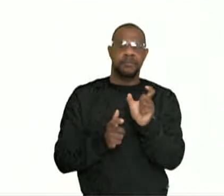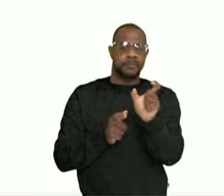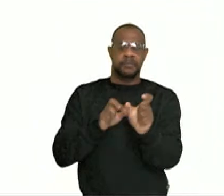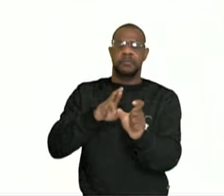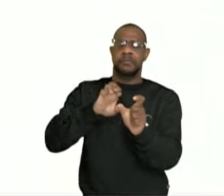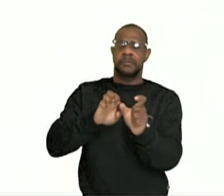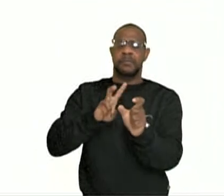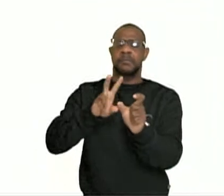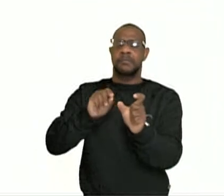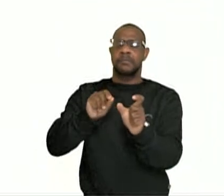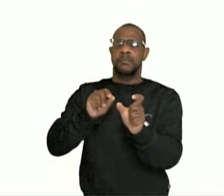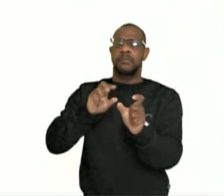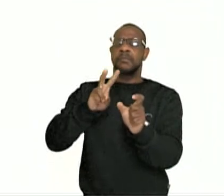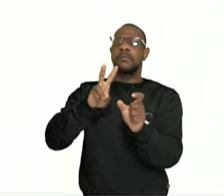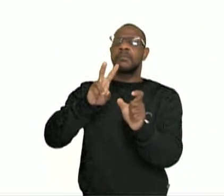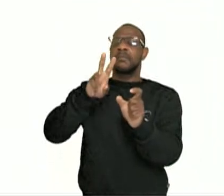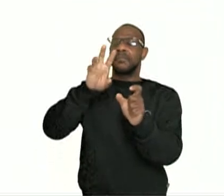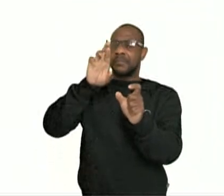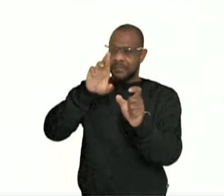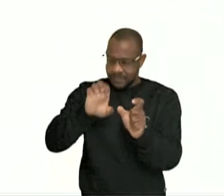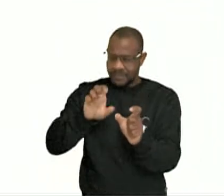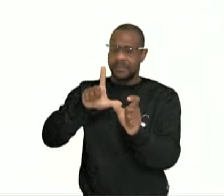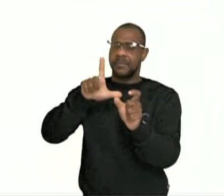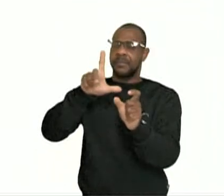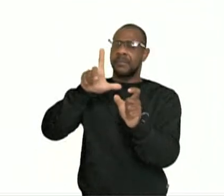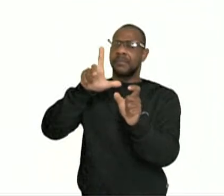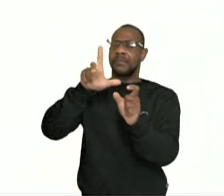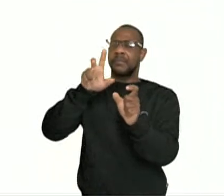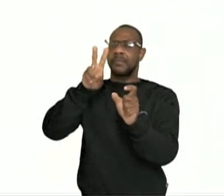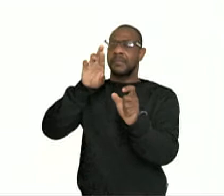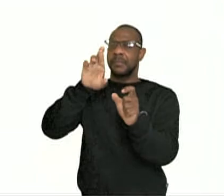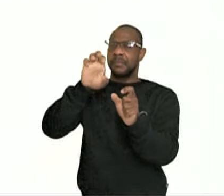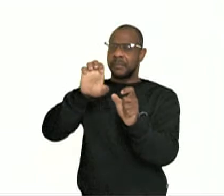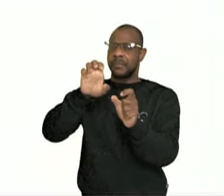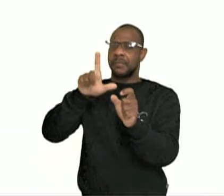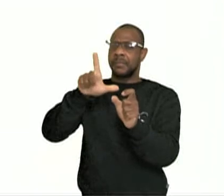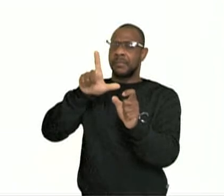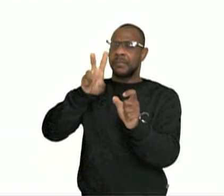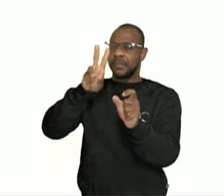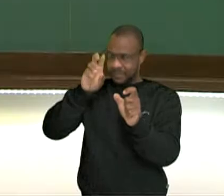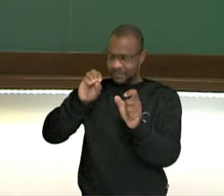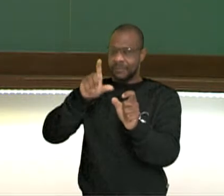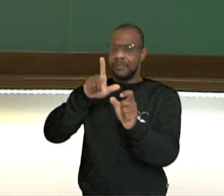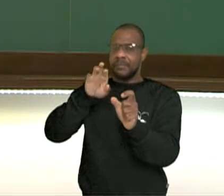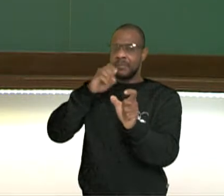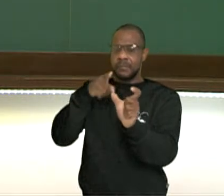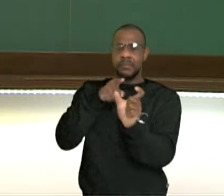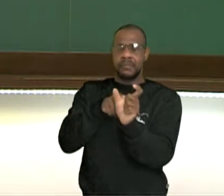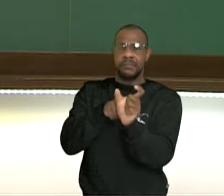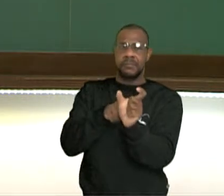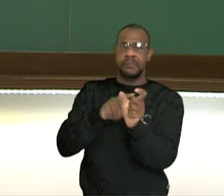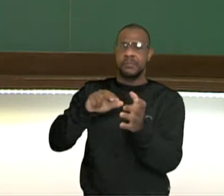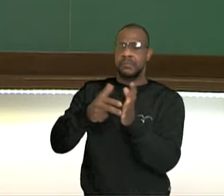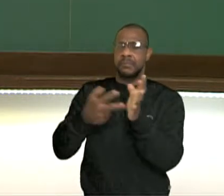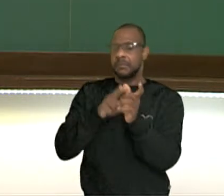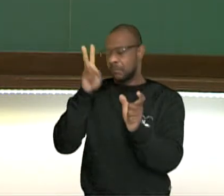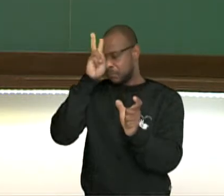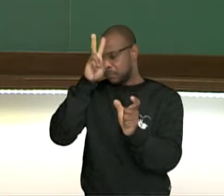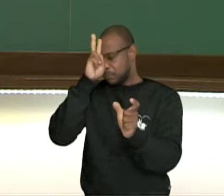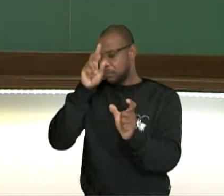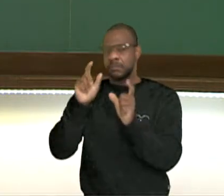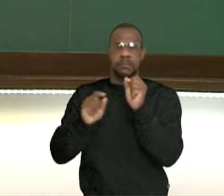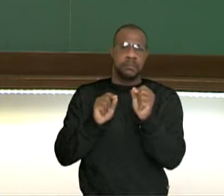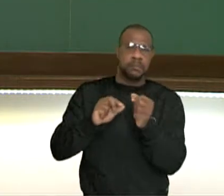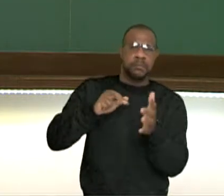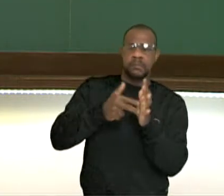palavra revolução. Bem diferente, né? Talvez o que a gente vai ter no significado da história, ou não,